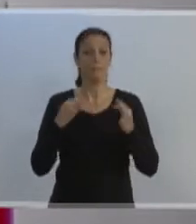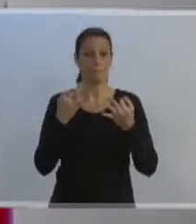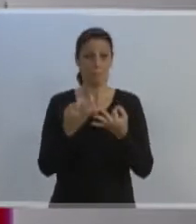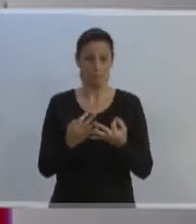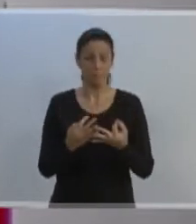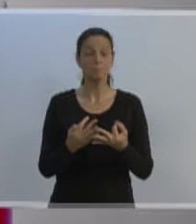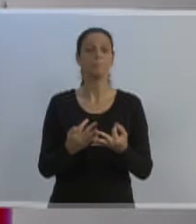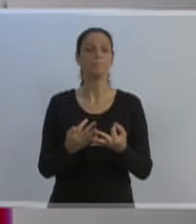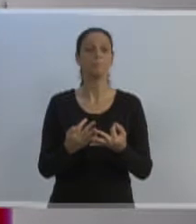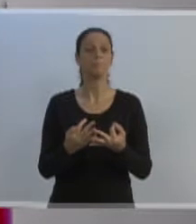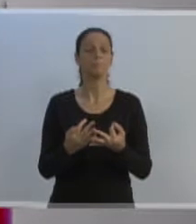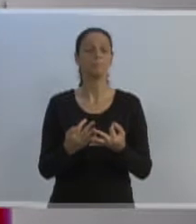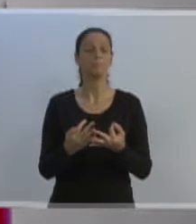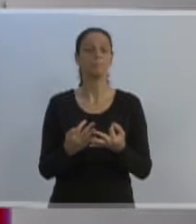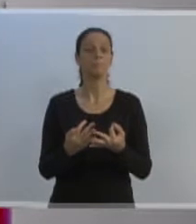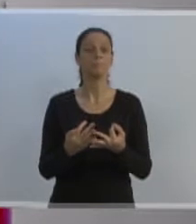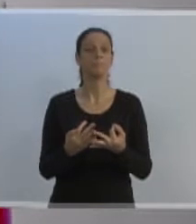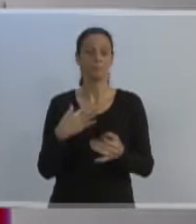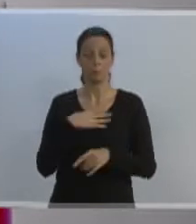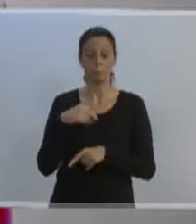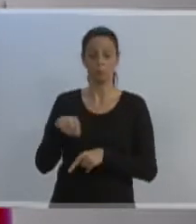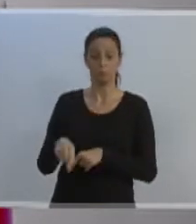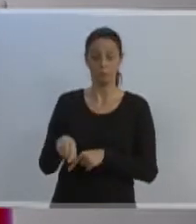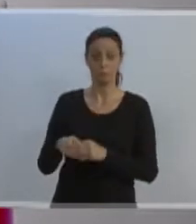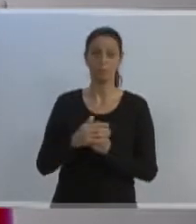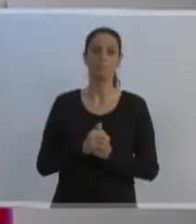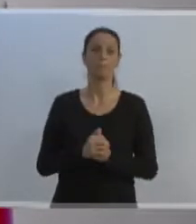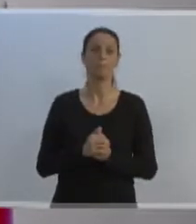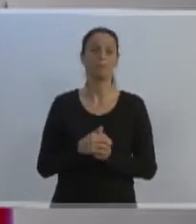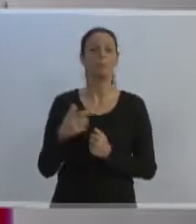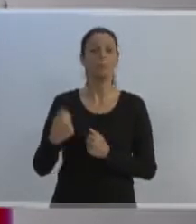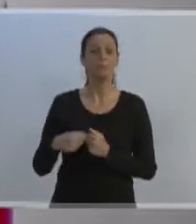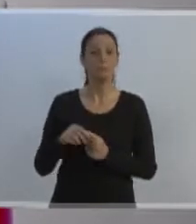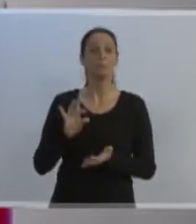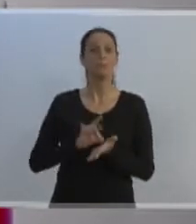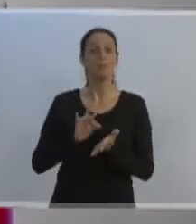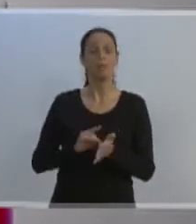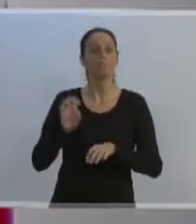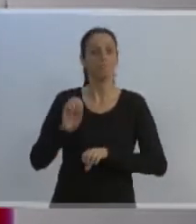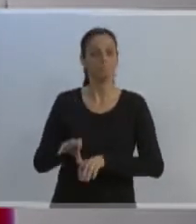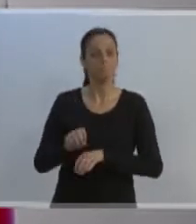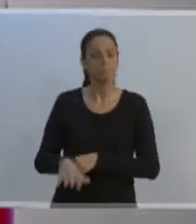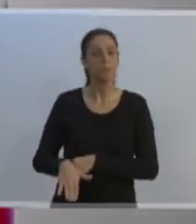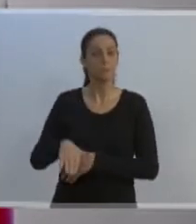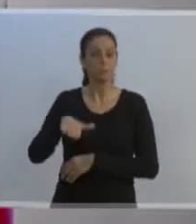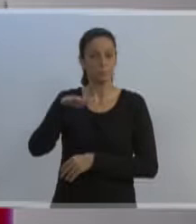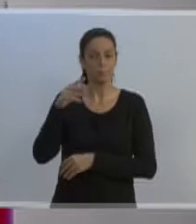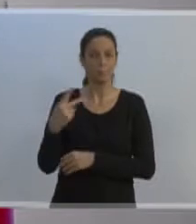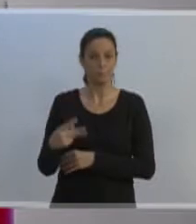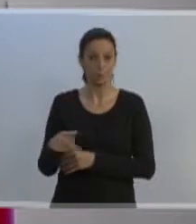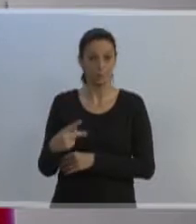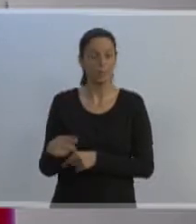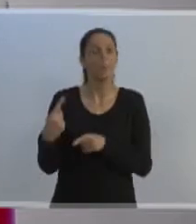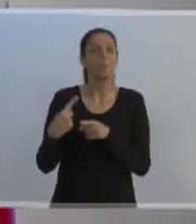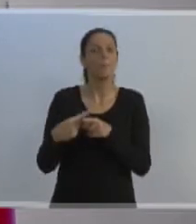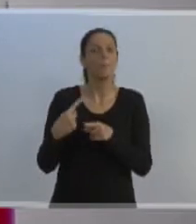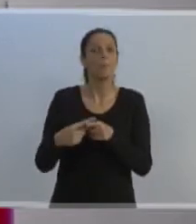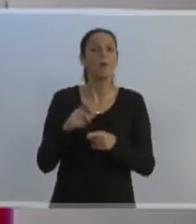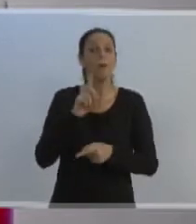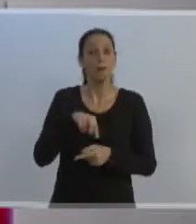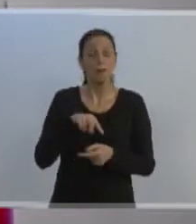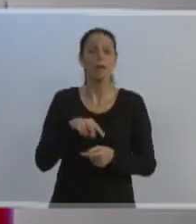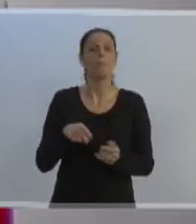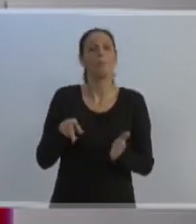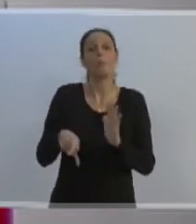que consiste em, quanto aos filhos, 1. Dirigir-lhes a criação e a educação, até porque é ônus dos